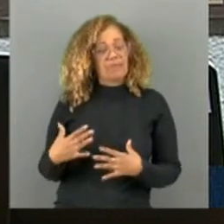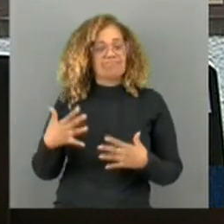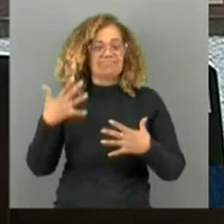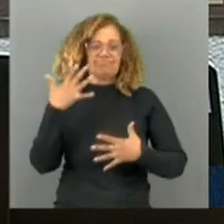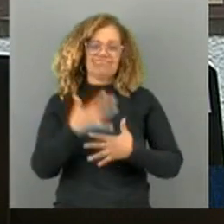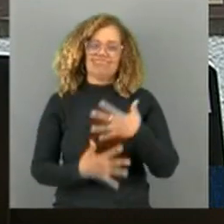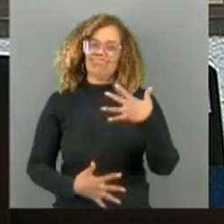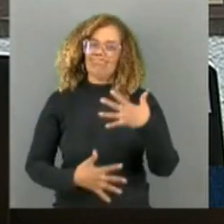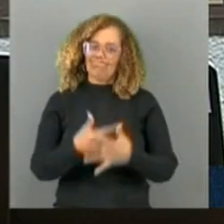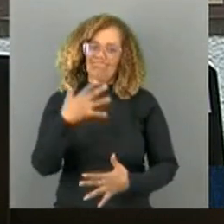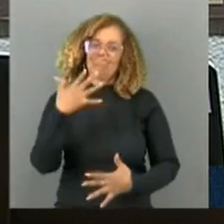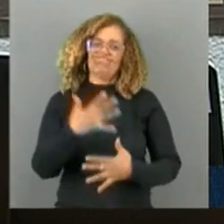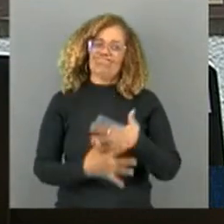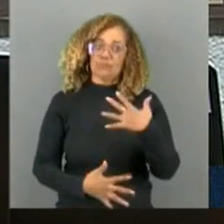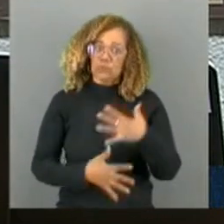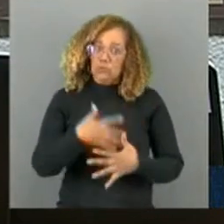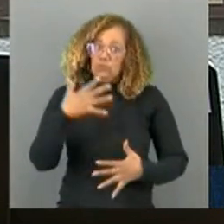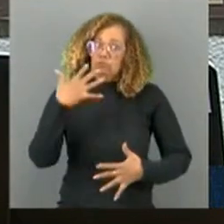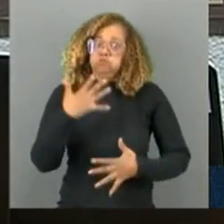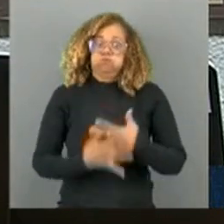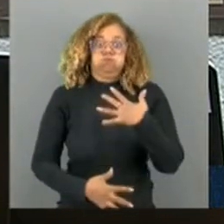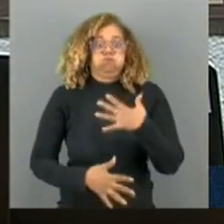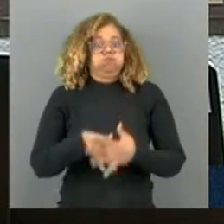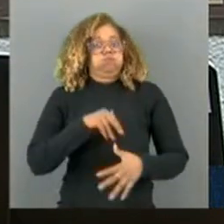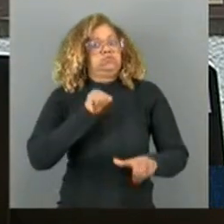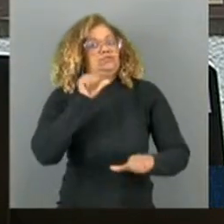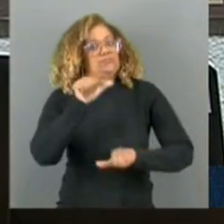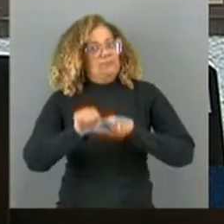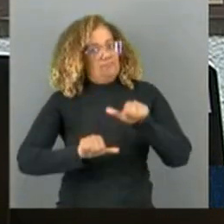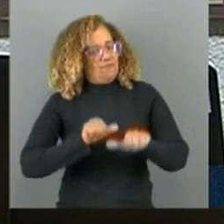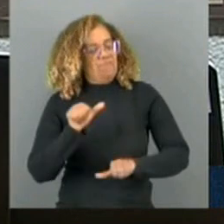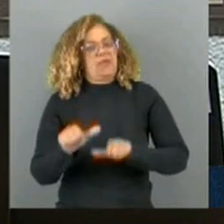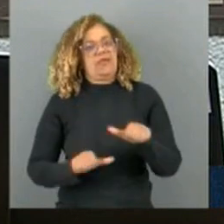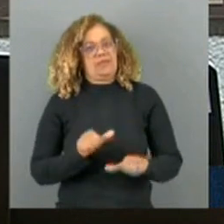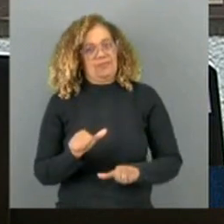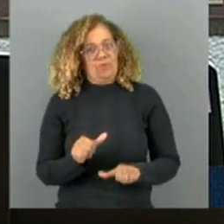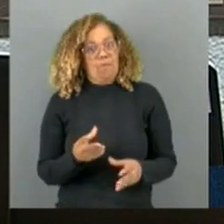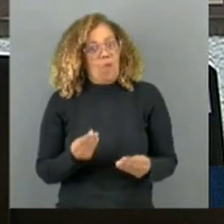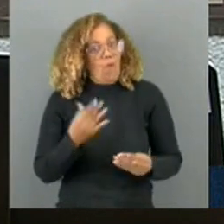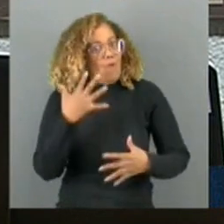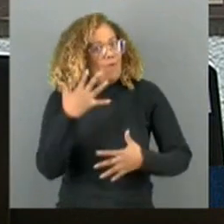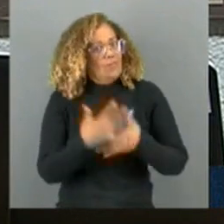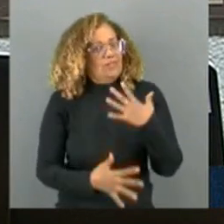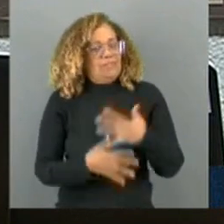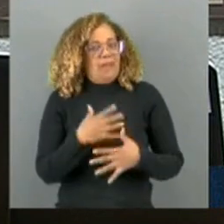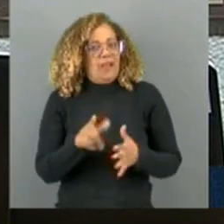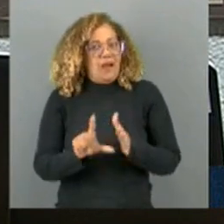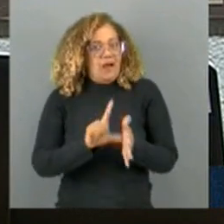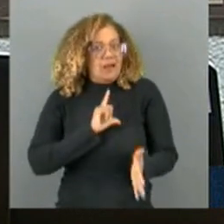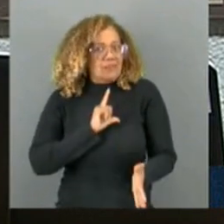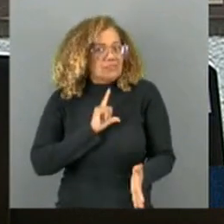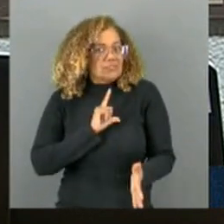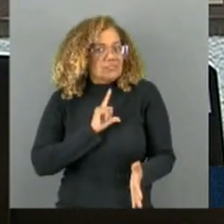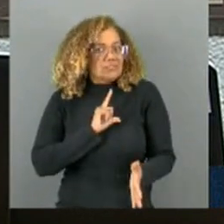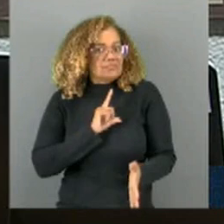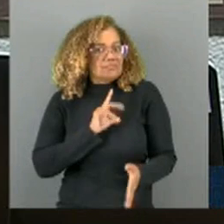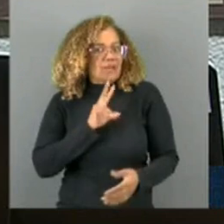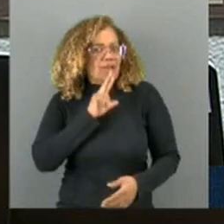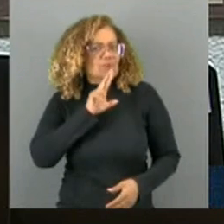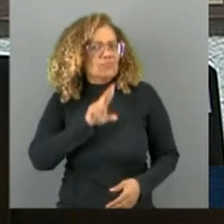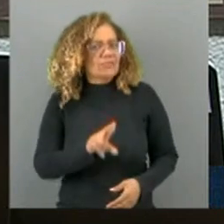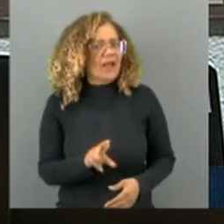atrapalha muito o desenvolvimento, atrapalha demais, porque antes de você ver qualquer tipo de resultado, você